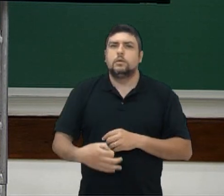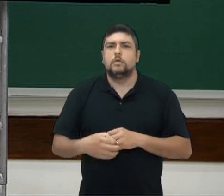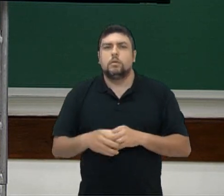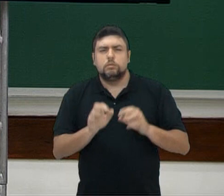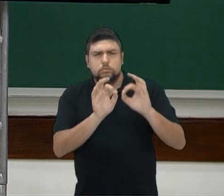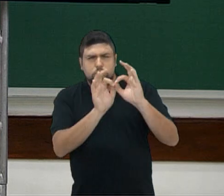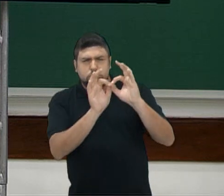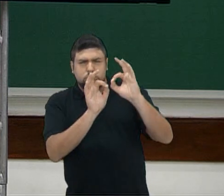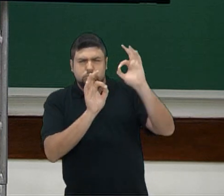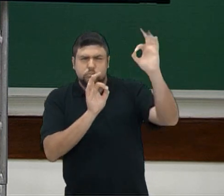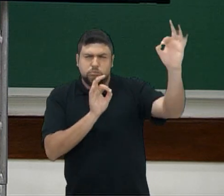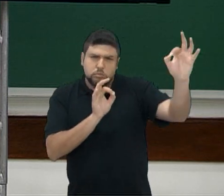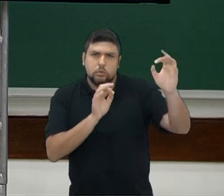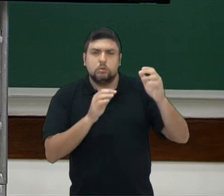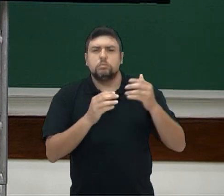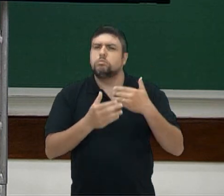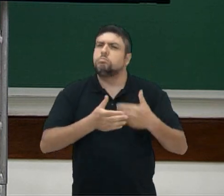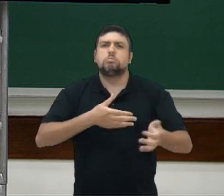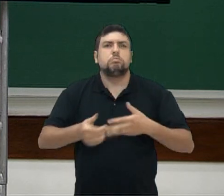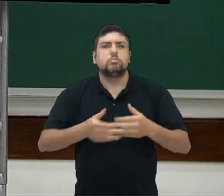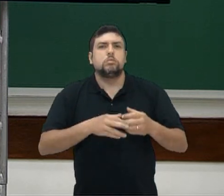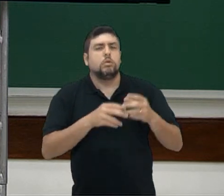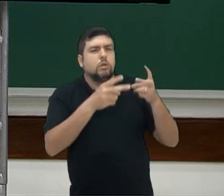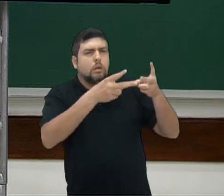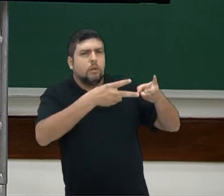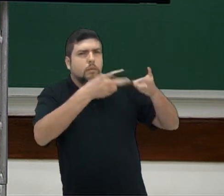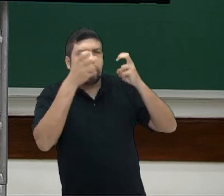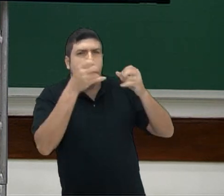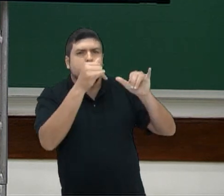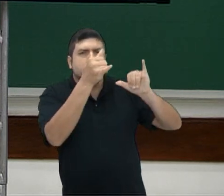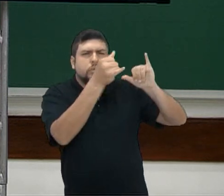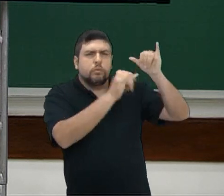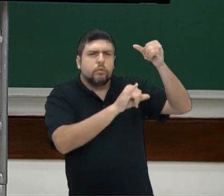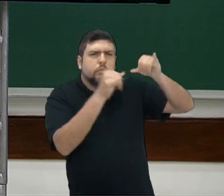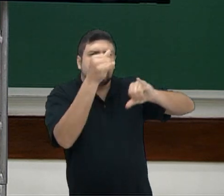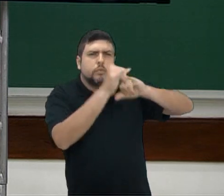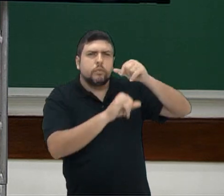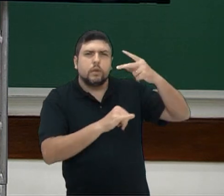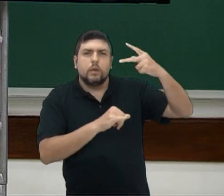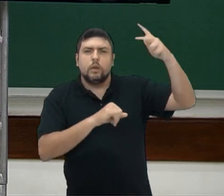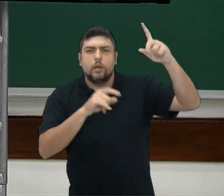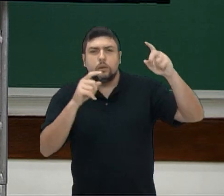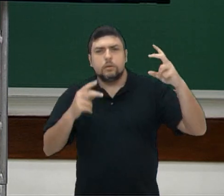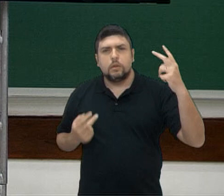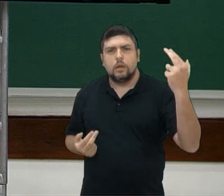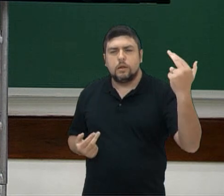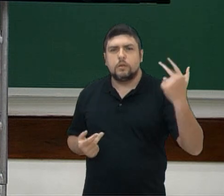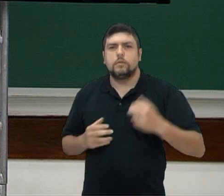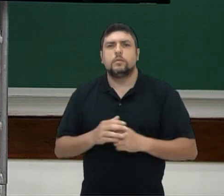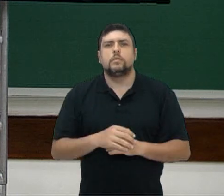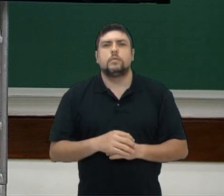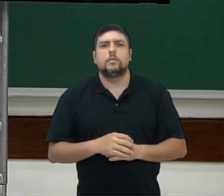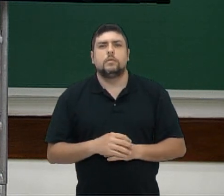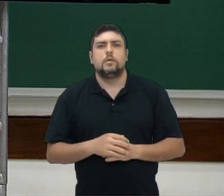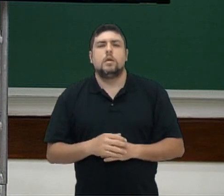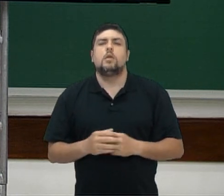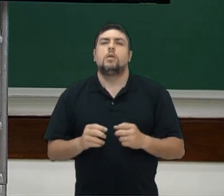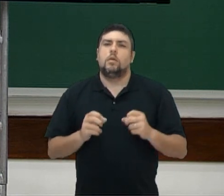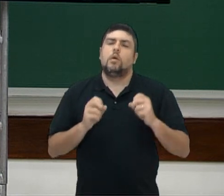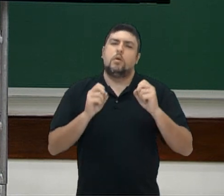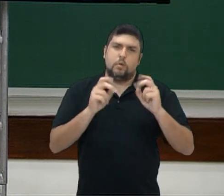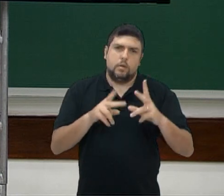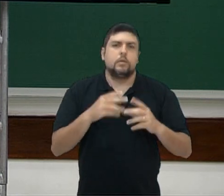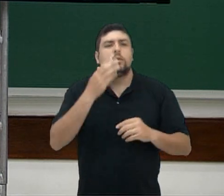ter a interação e perceber que esses elementos são basicamente os mesmos, certo? Então, isso é a estrutura que temos. Lógico que